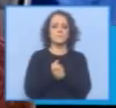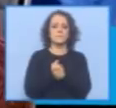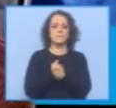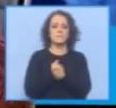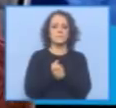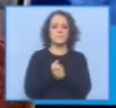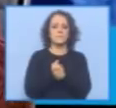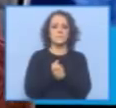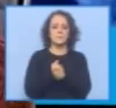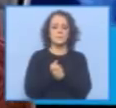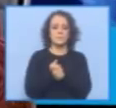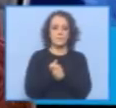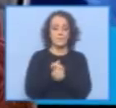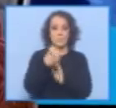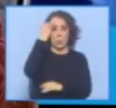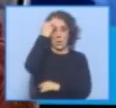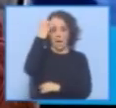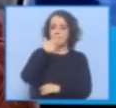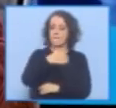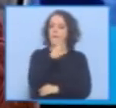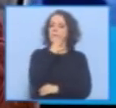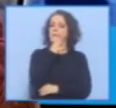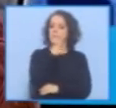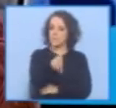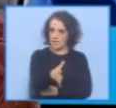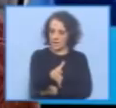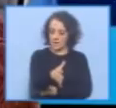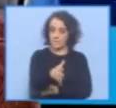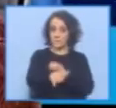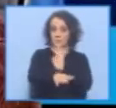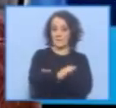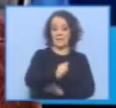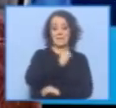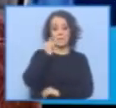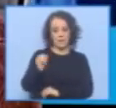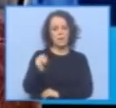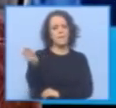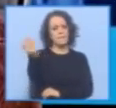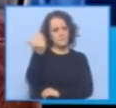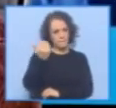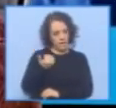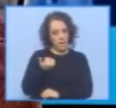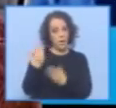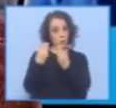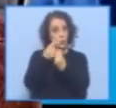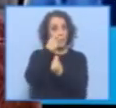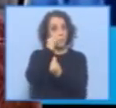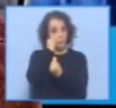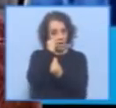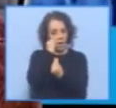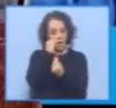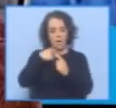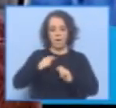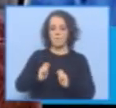não, aqui está. O rei dirá, então, aos da sua direita, vinde benditos do meu Pai, recebei